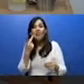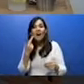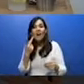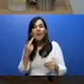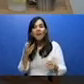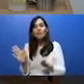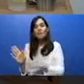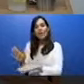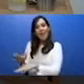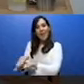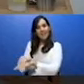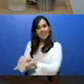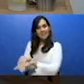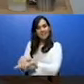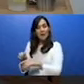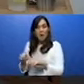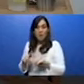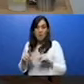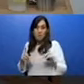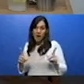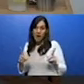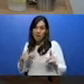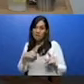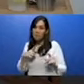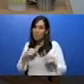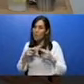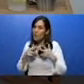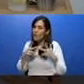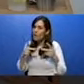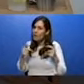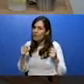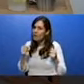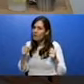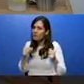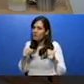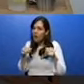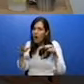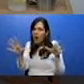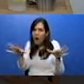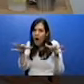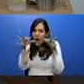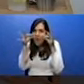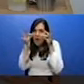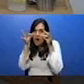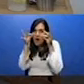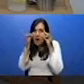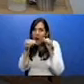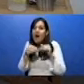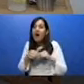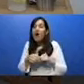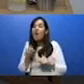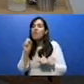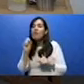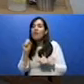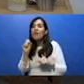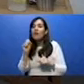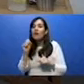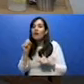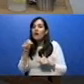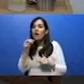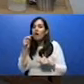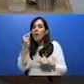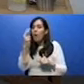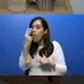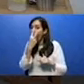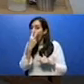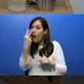Mona Lisa, mas algo que nos surpreende, que nos chama a atenção sobre a Mona Lisa, é este olhar aqui